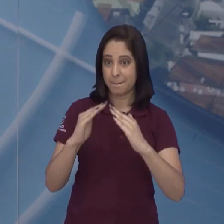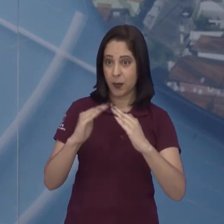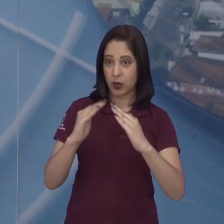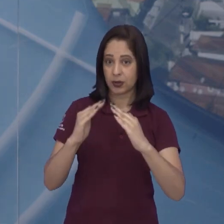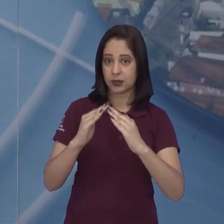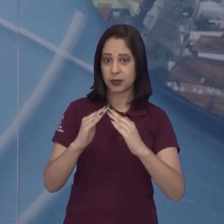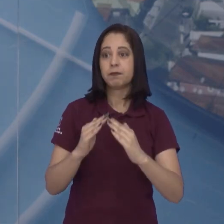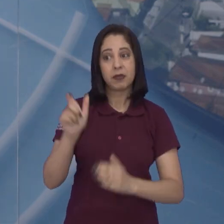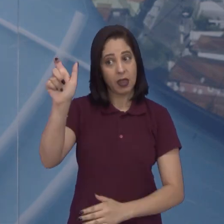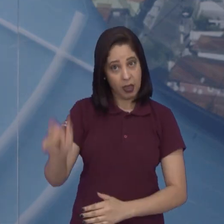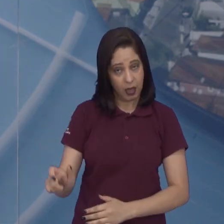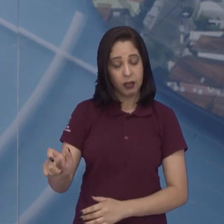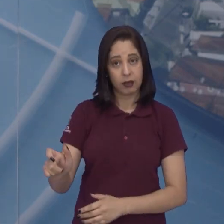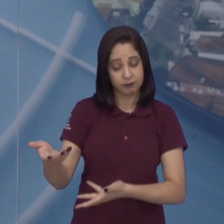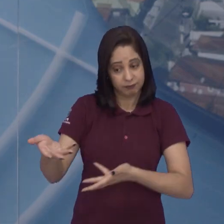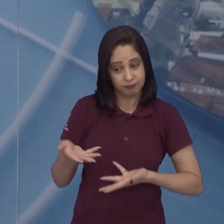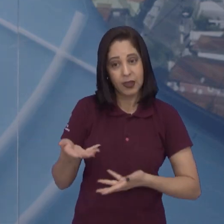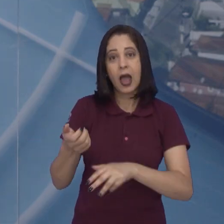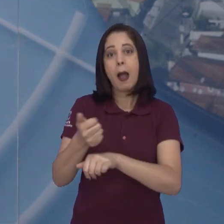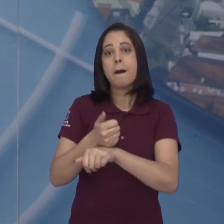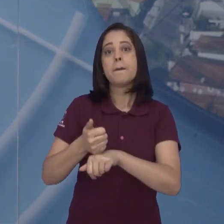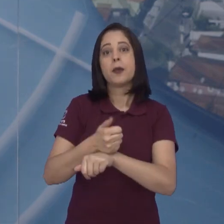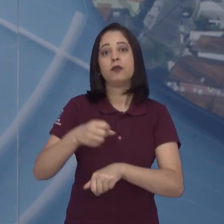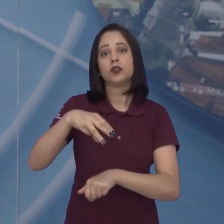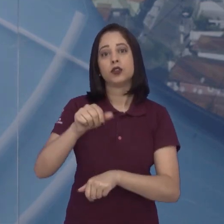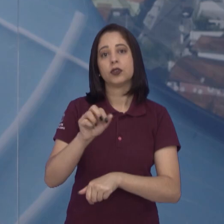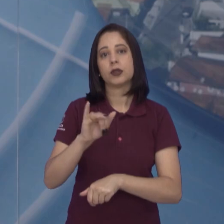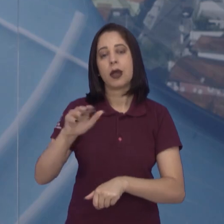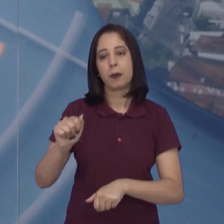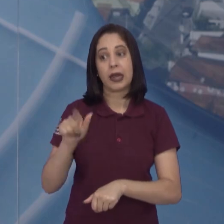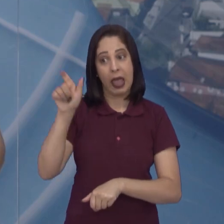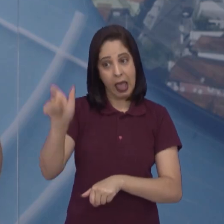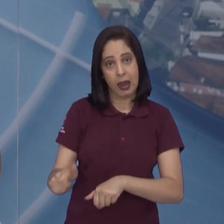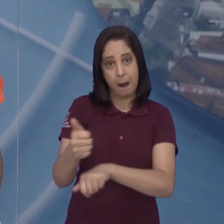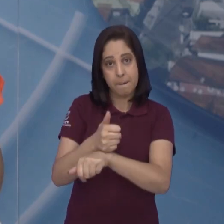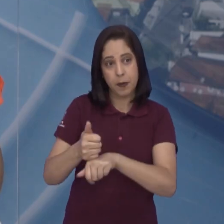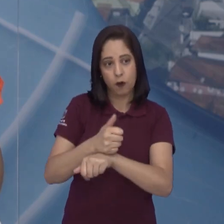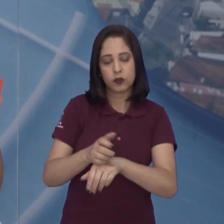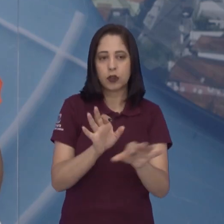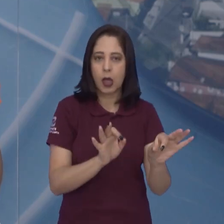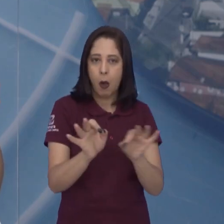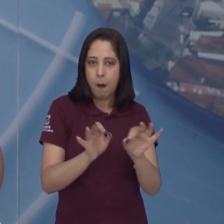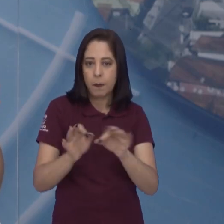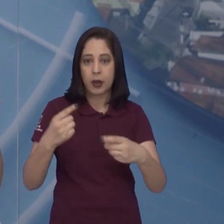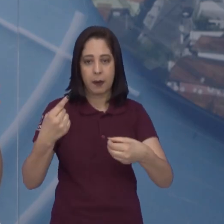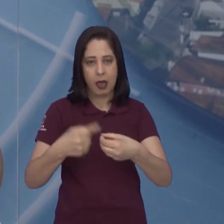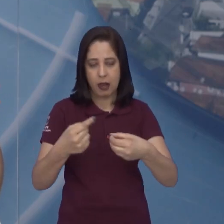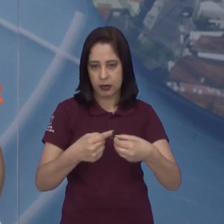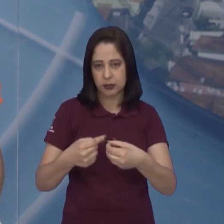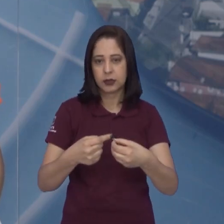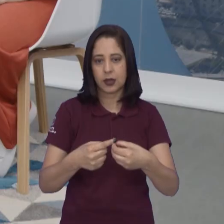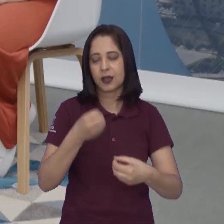eu recebo aqui no estúdio a Maria Clara, que é urbanista, né, mestre também em urbanismo.